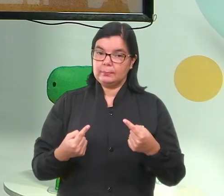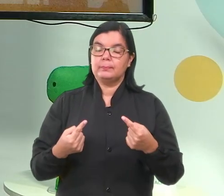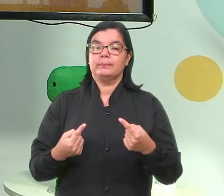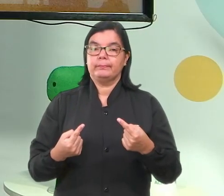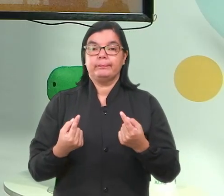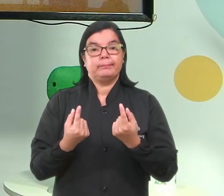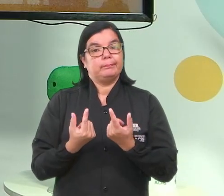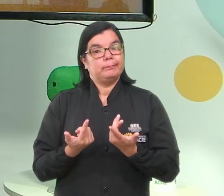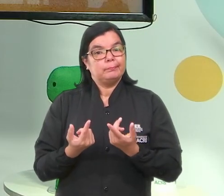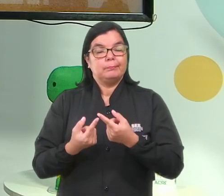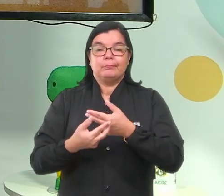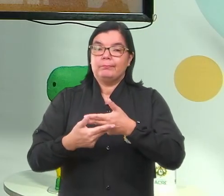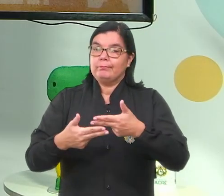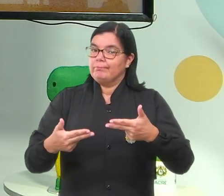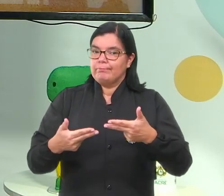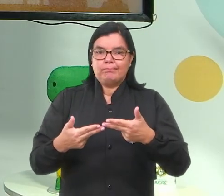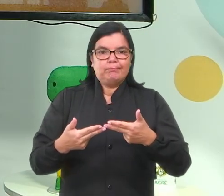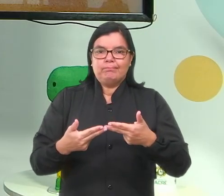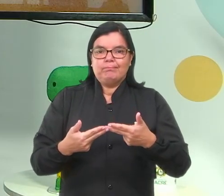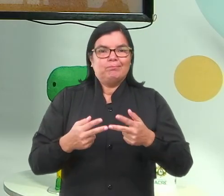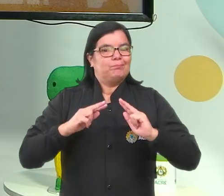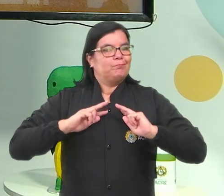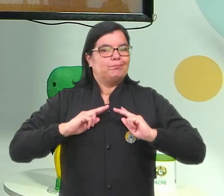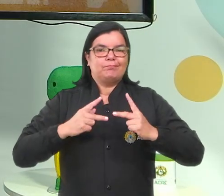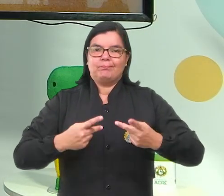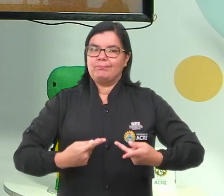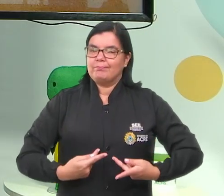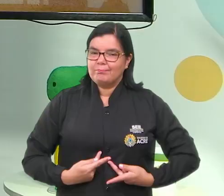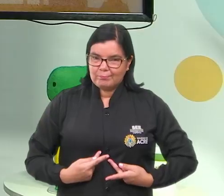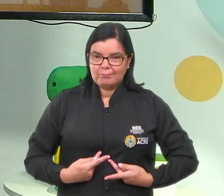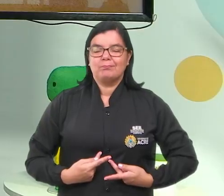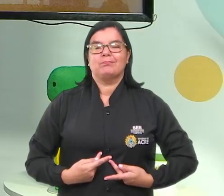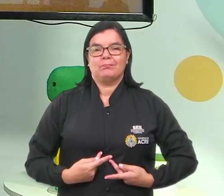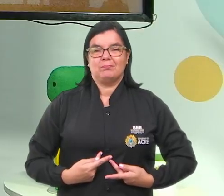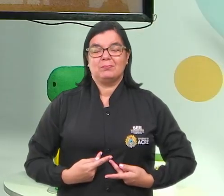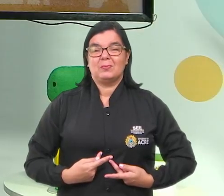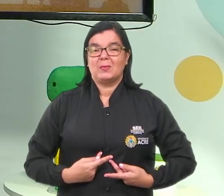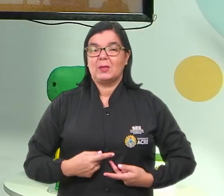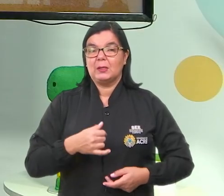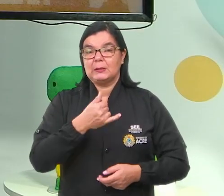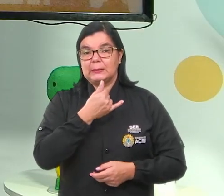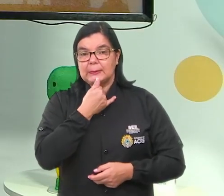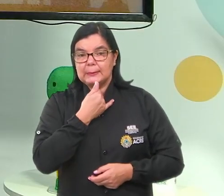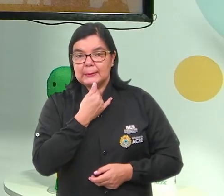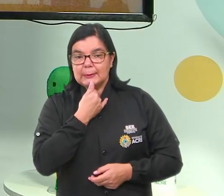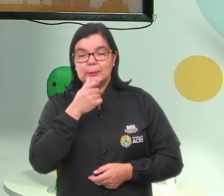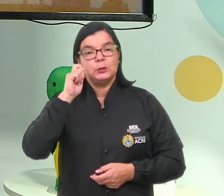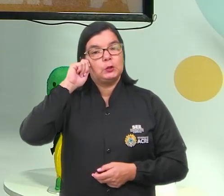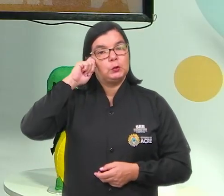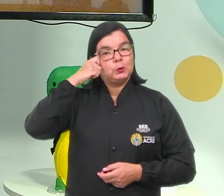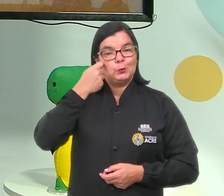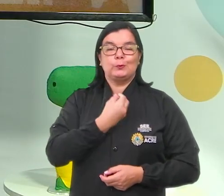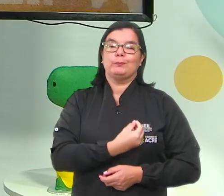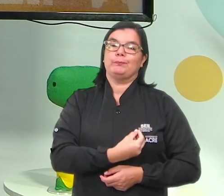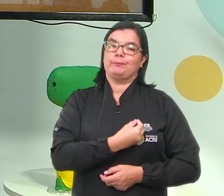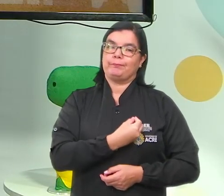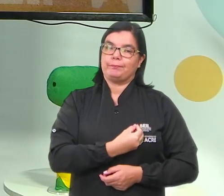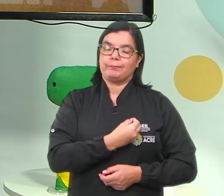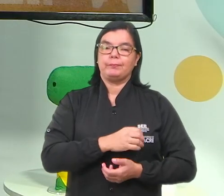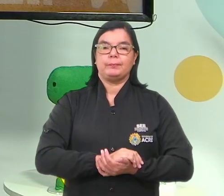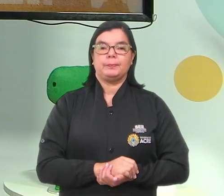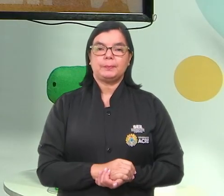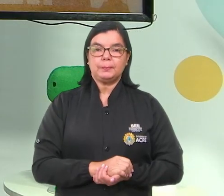as condições não humanas, as condições precárias a que os negros eles eram